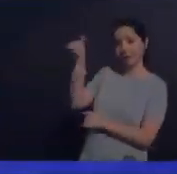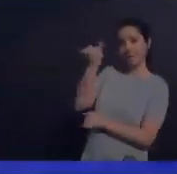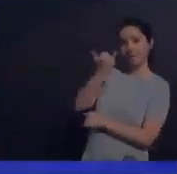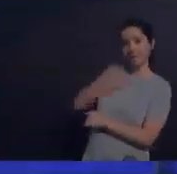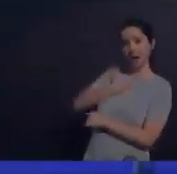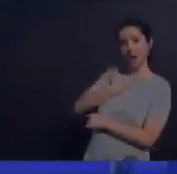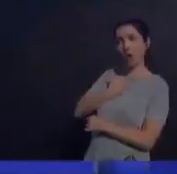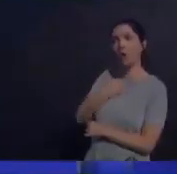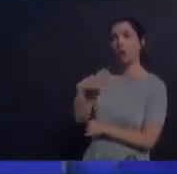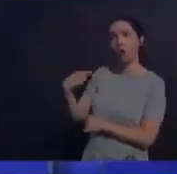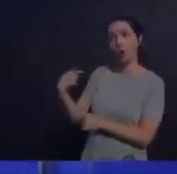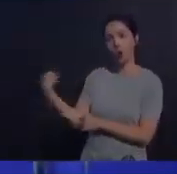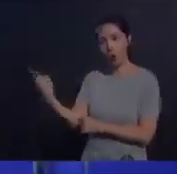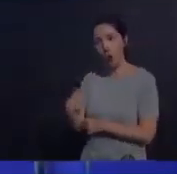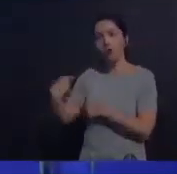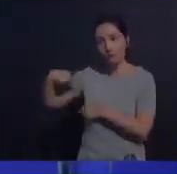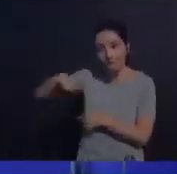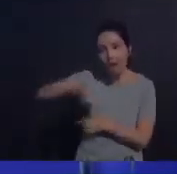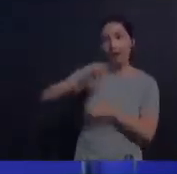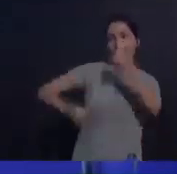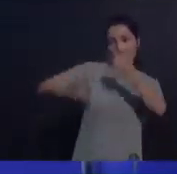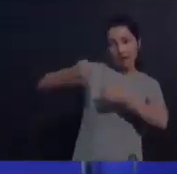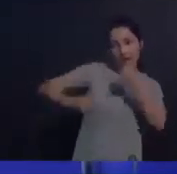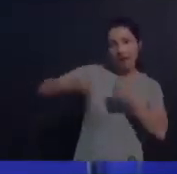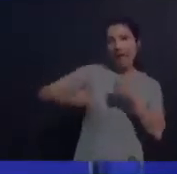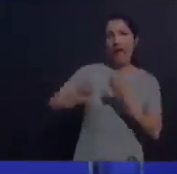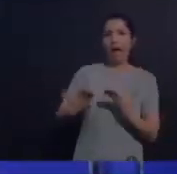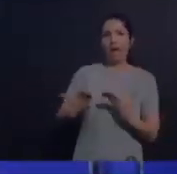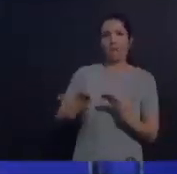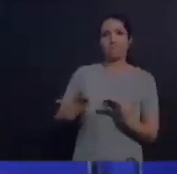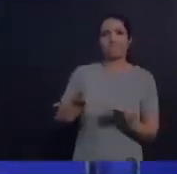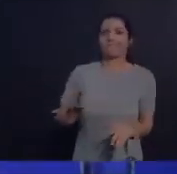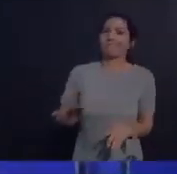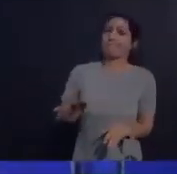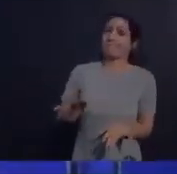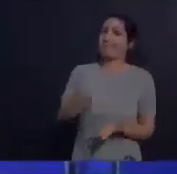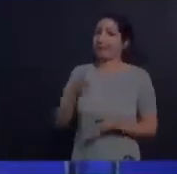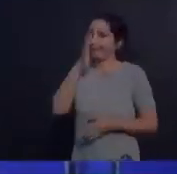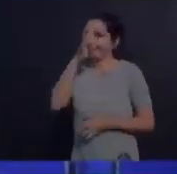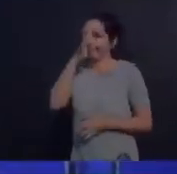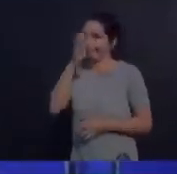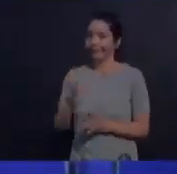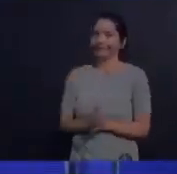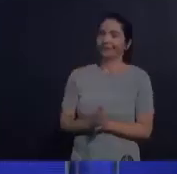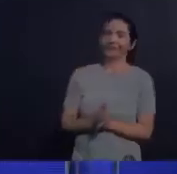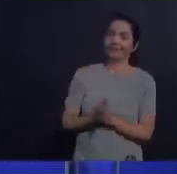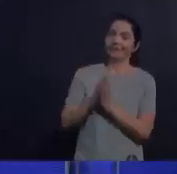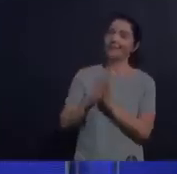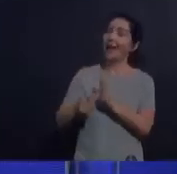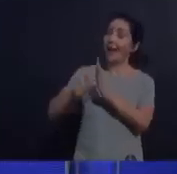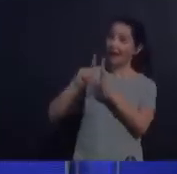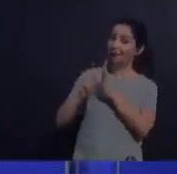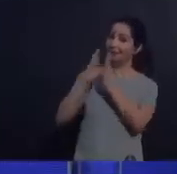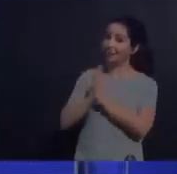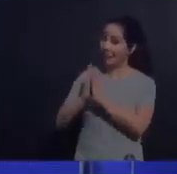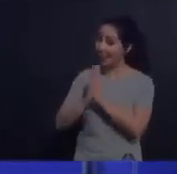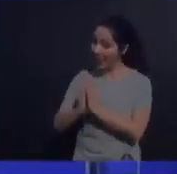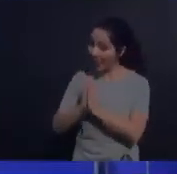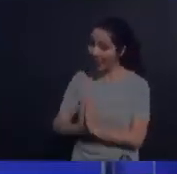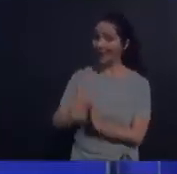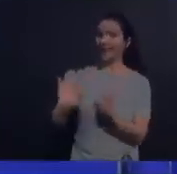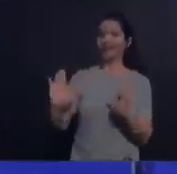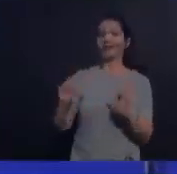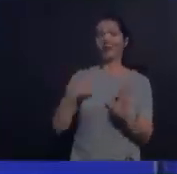gente de carro para o rio de janeiro eu já sabia a resposta e mas eu adorava que eu sou uma mulher de fé de deus